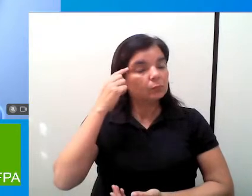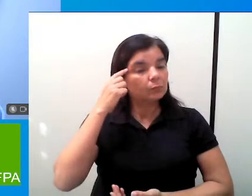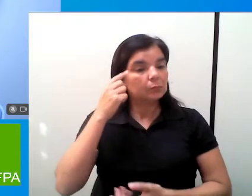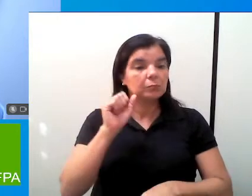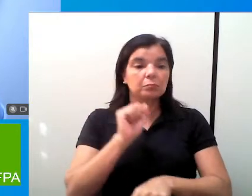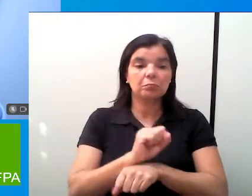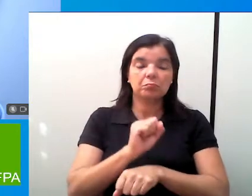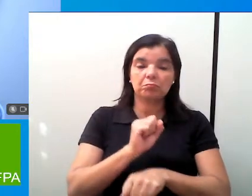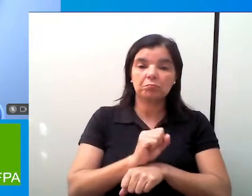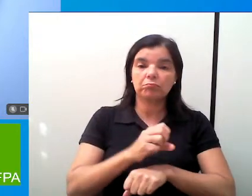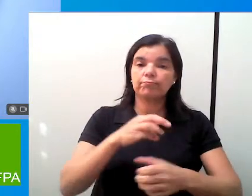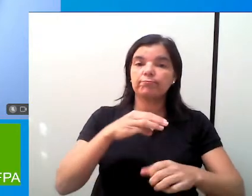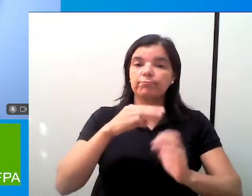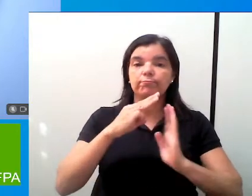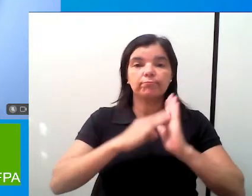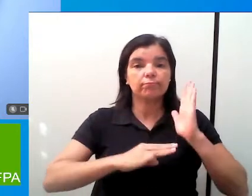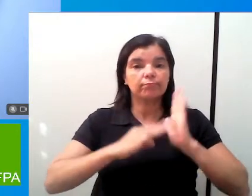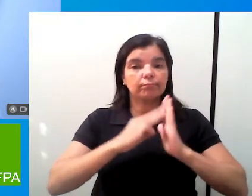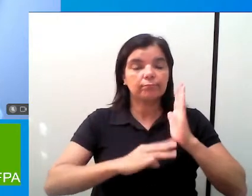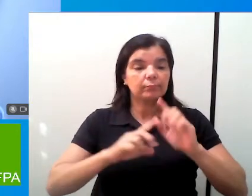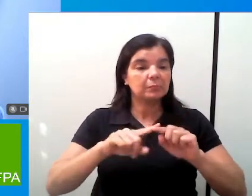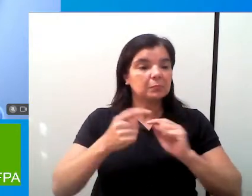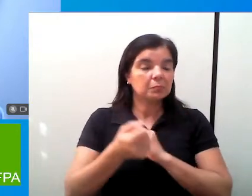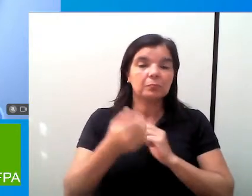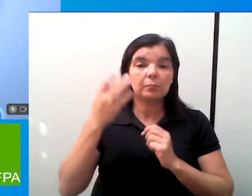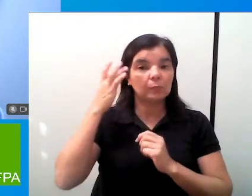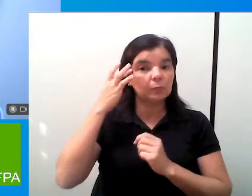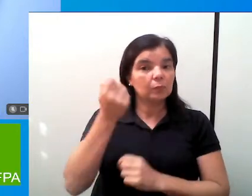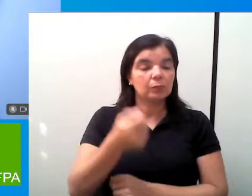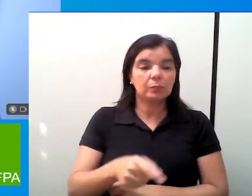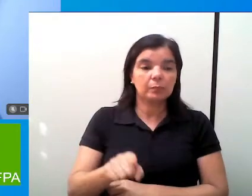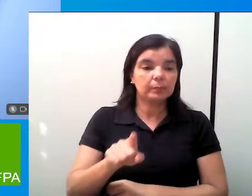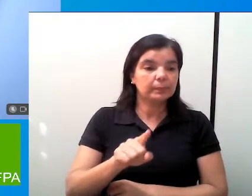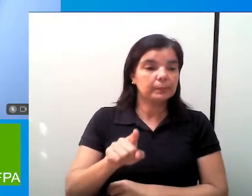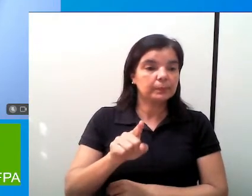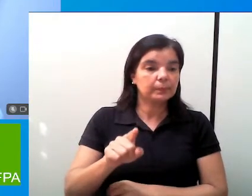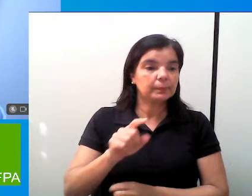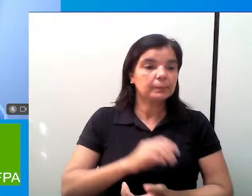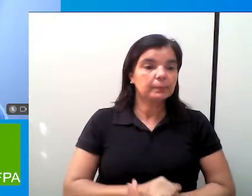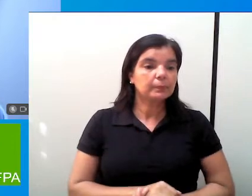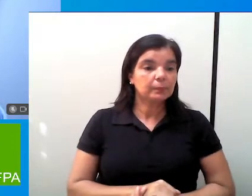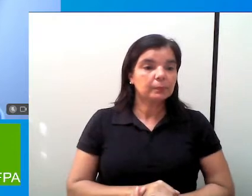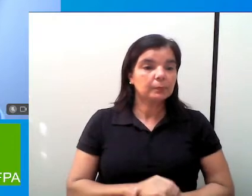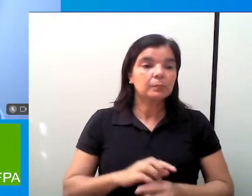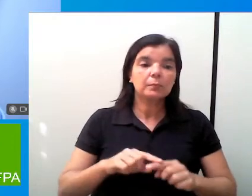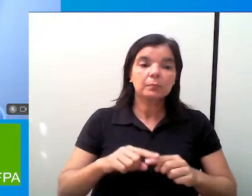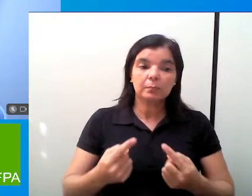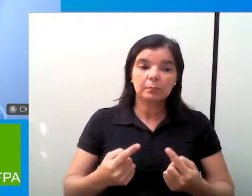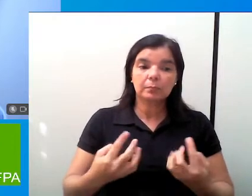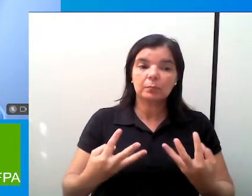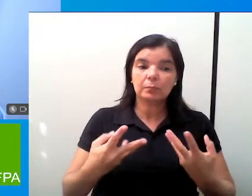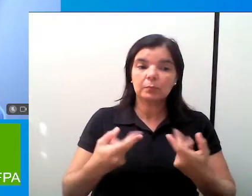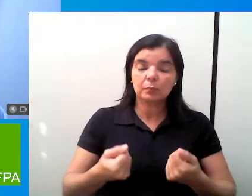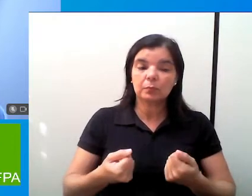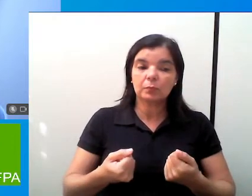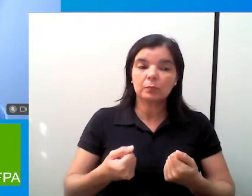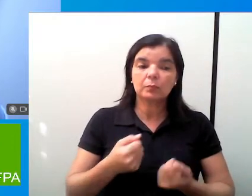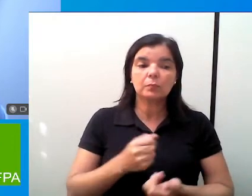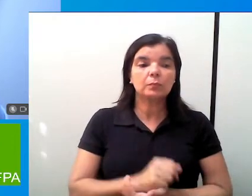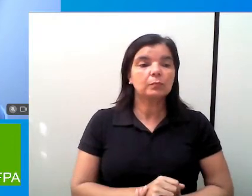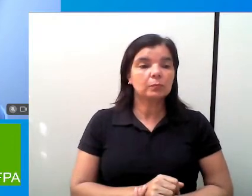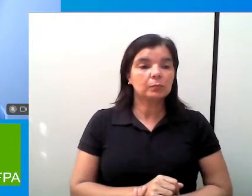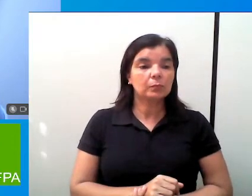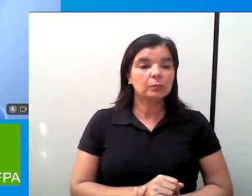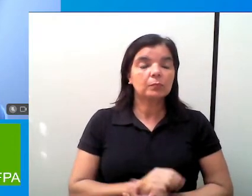prática metodológica, acho que ele precisa repensar isso aí. Acho que agora ele precisa trazer uma ação extensionista para dentro do componente curricular